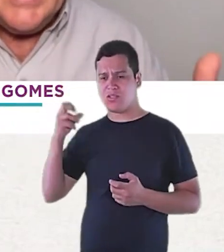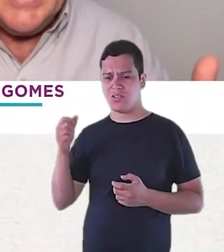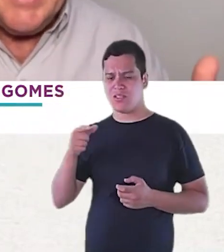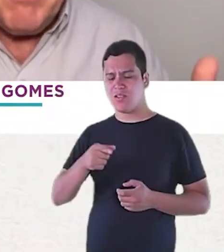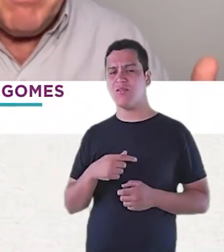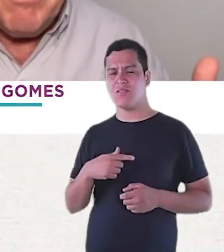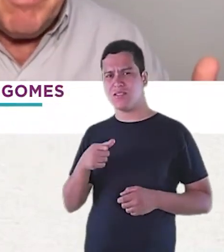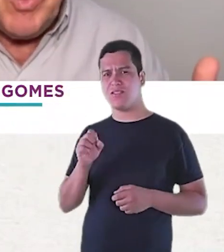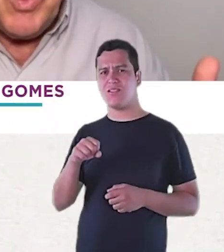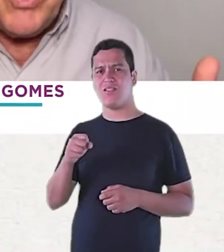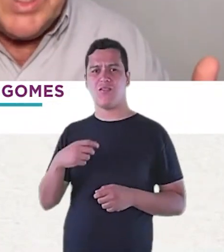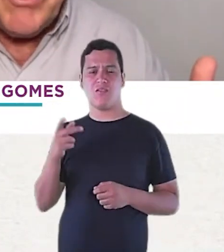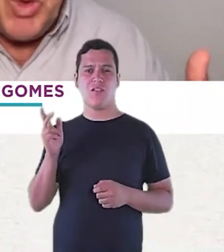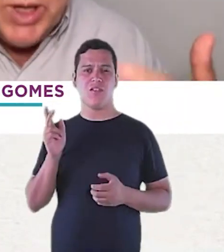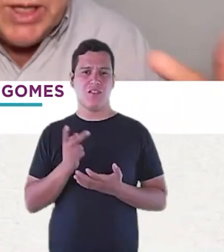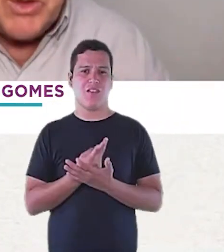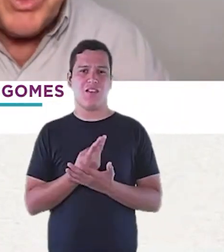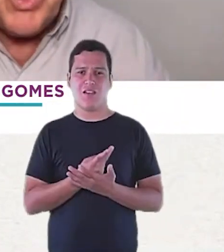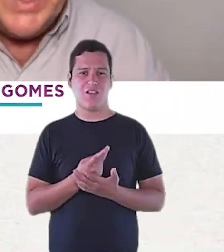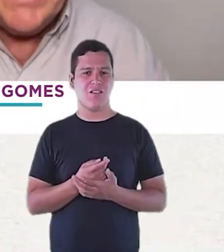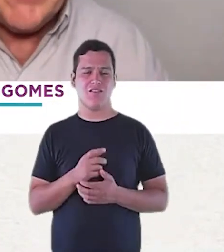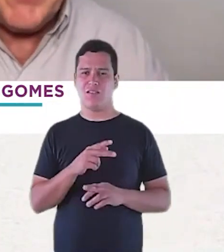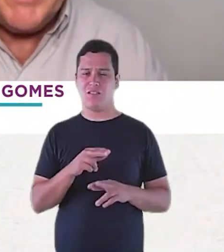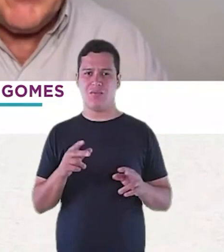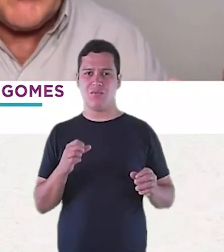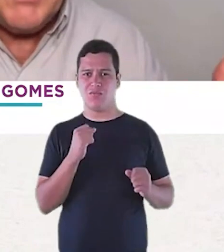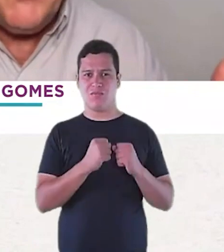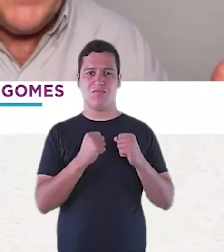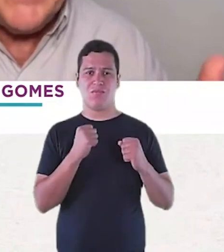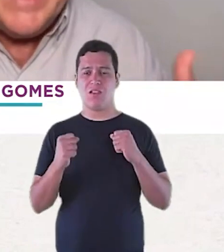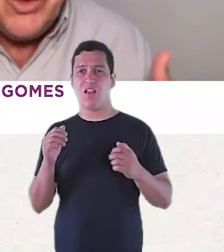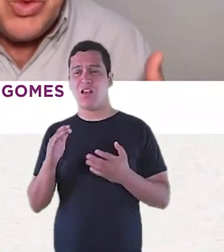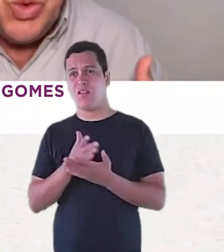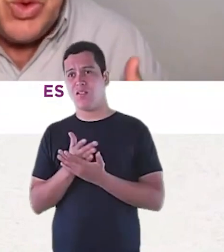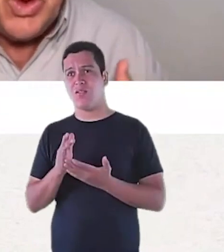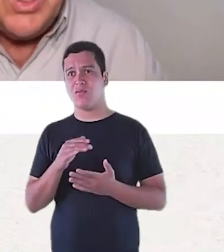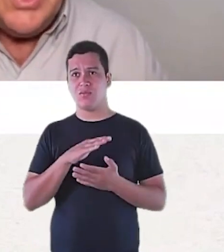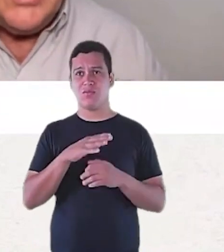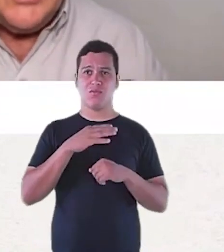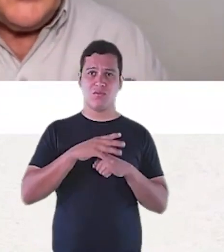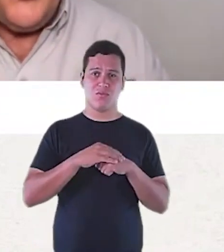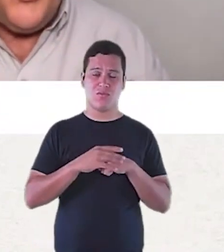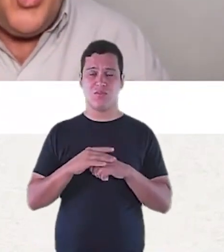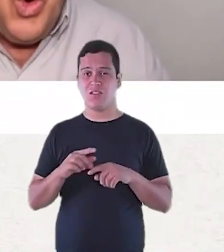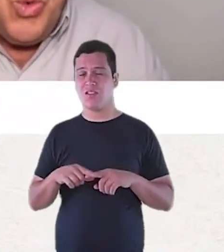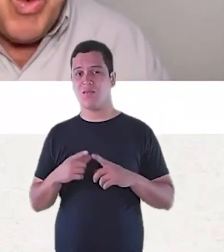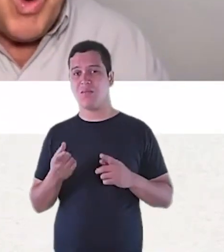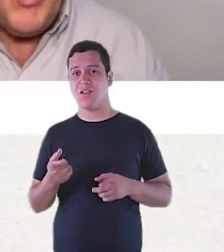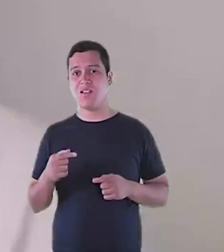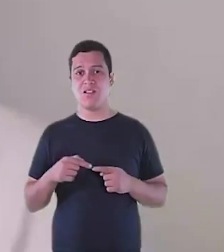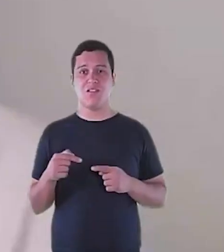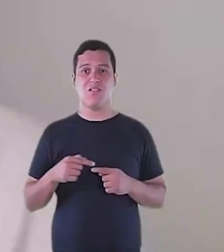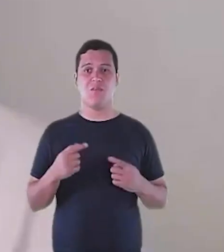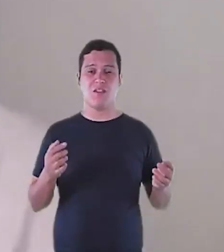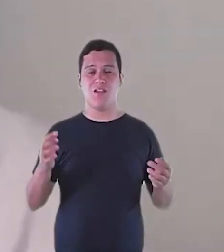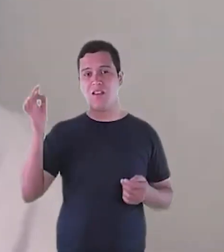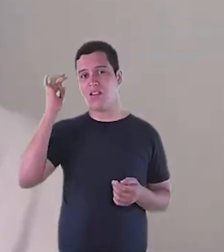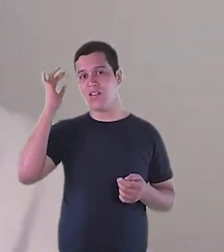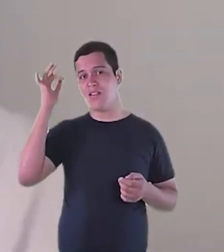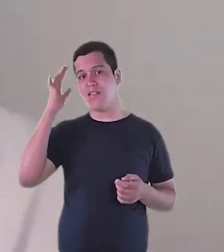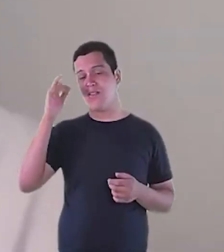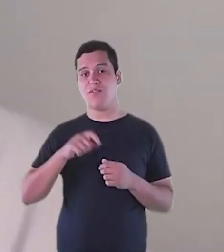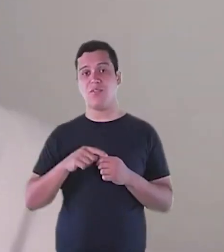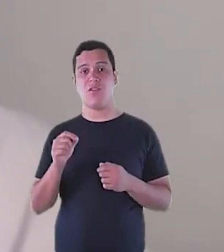Porque eles morreram por doenças, mas isso também facilitou o roubo, a ocupação de